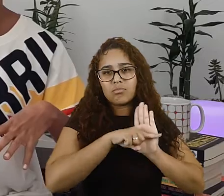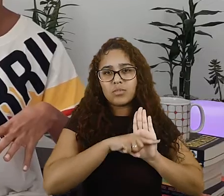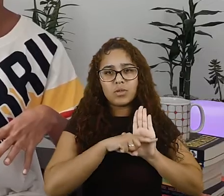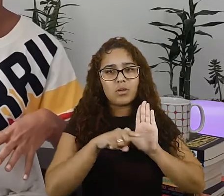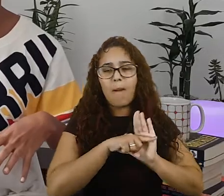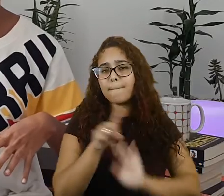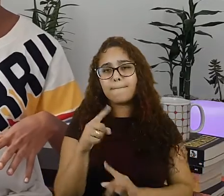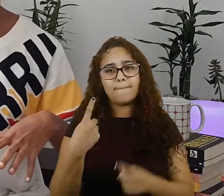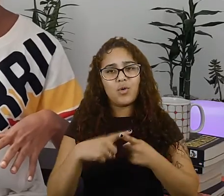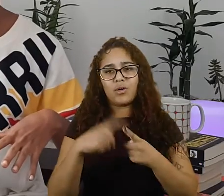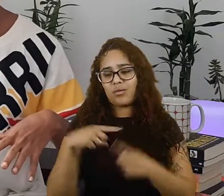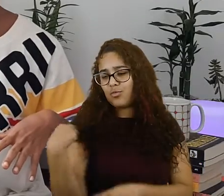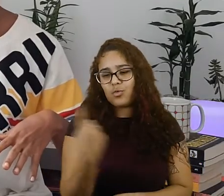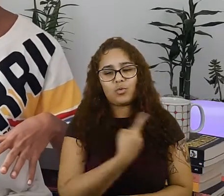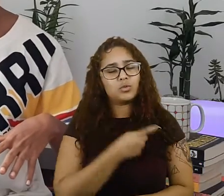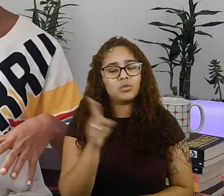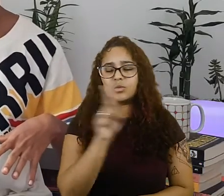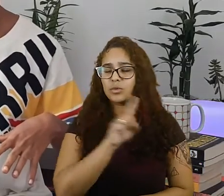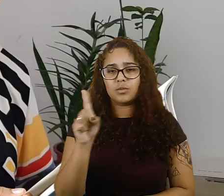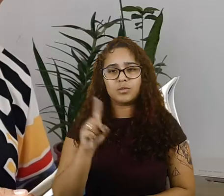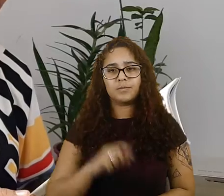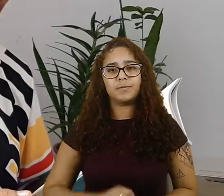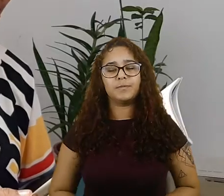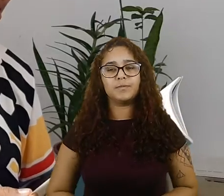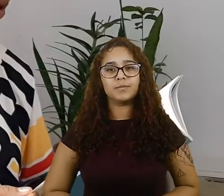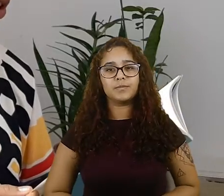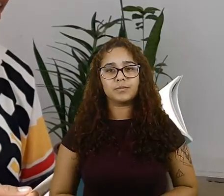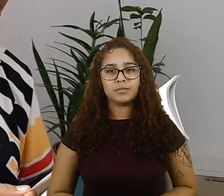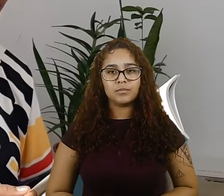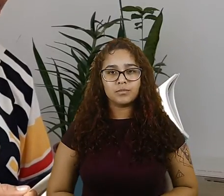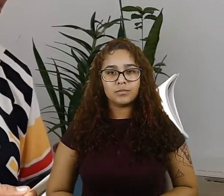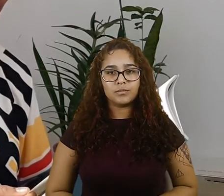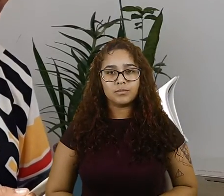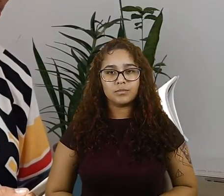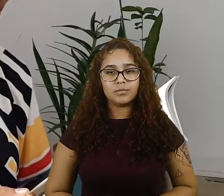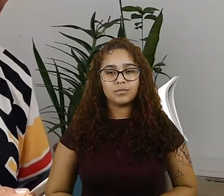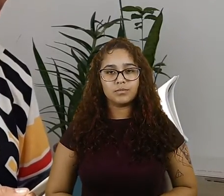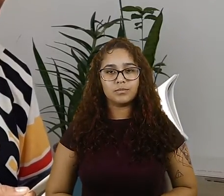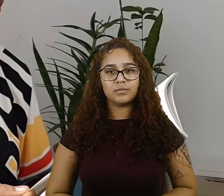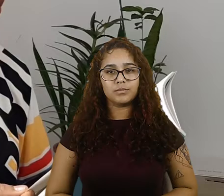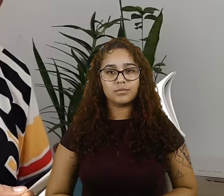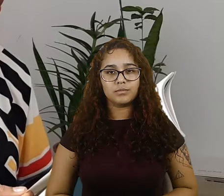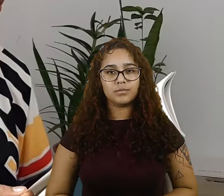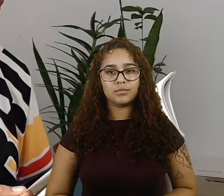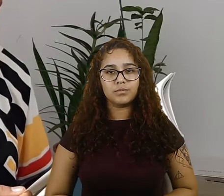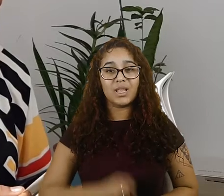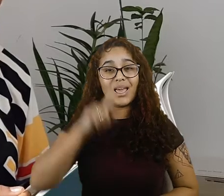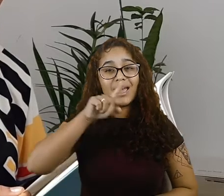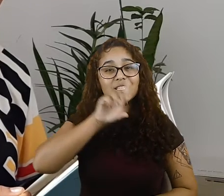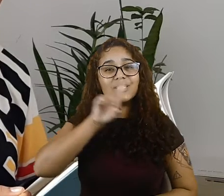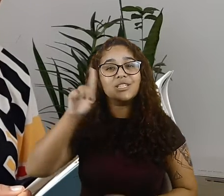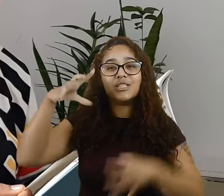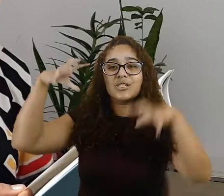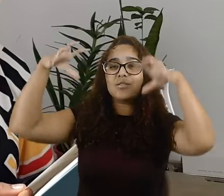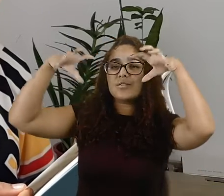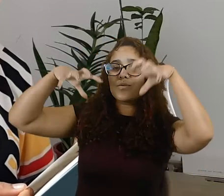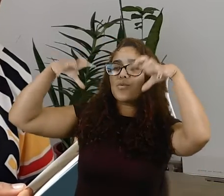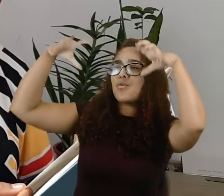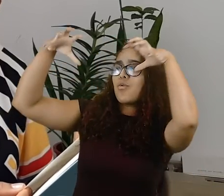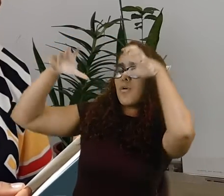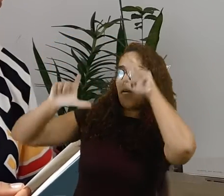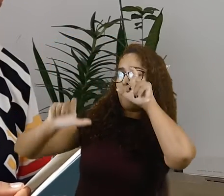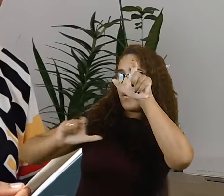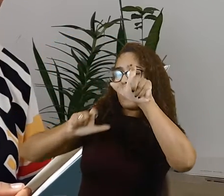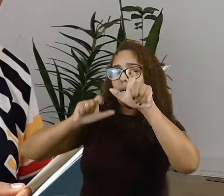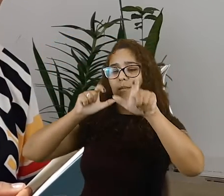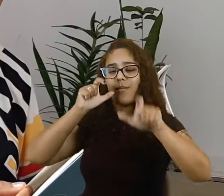a negatividades, porque nós não somos isso. De Érica Azevedo, Dia de Chuva. É dia